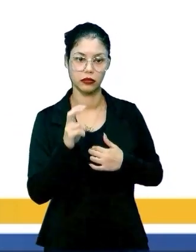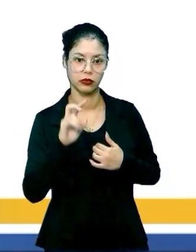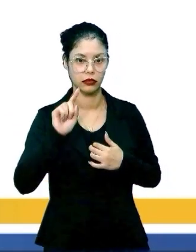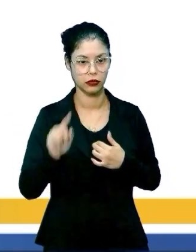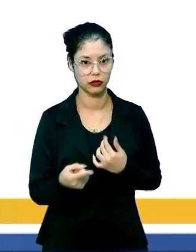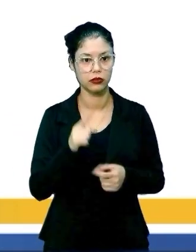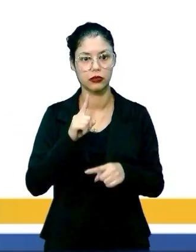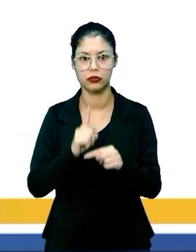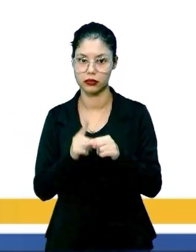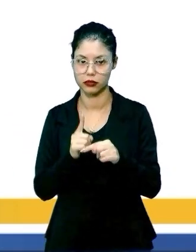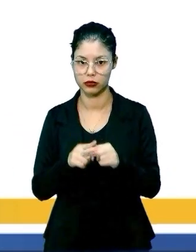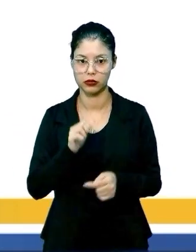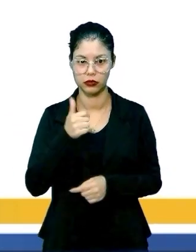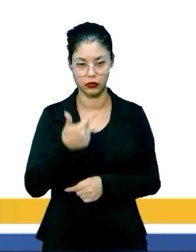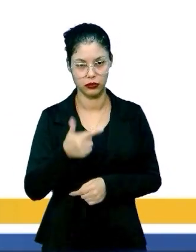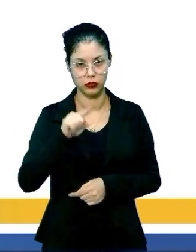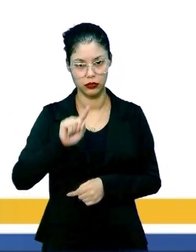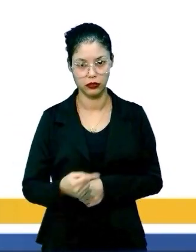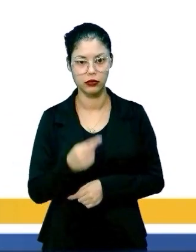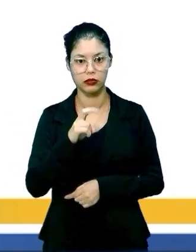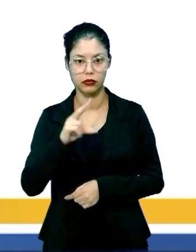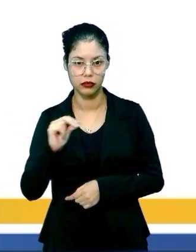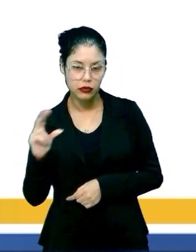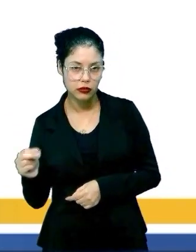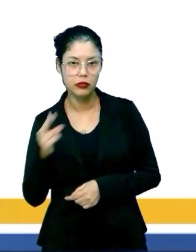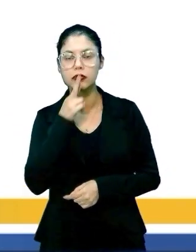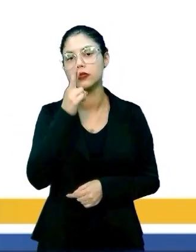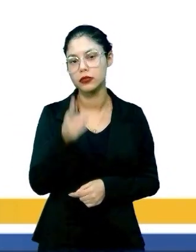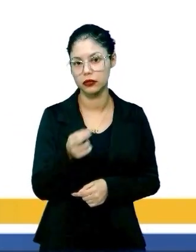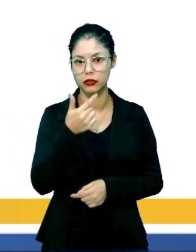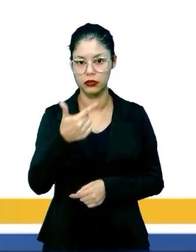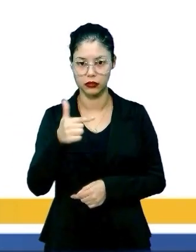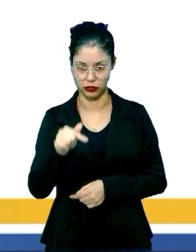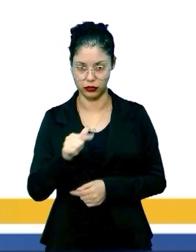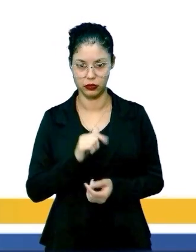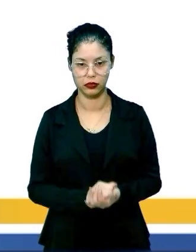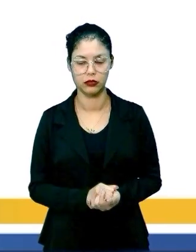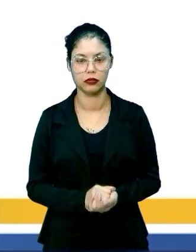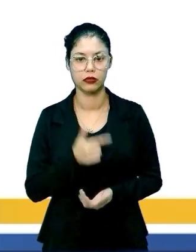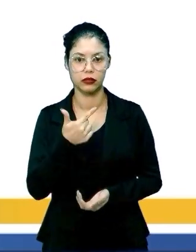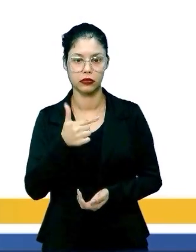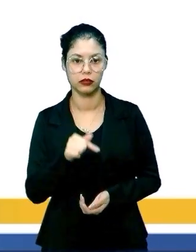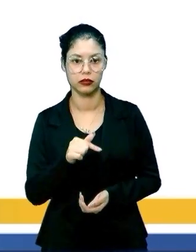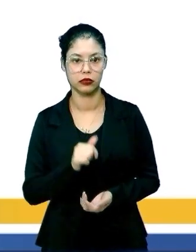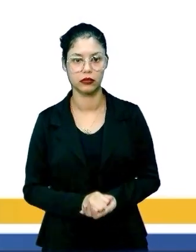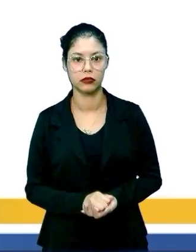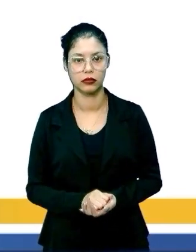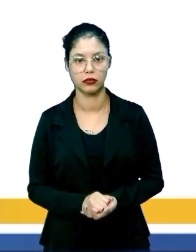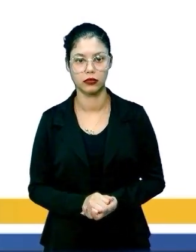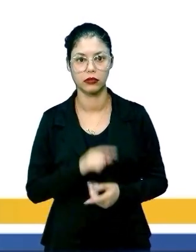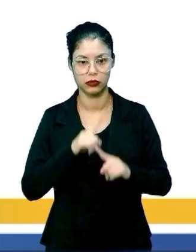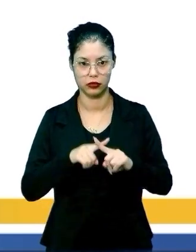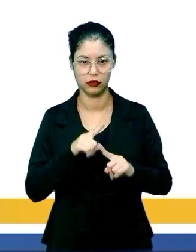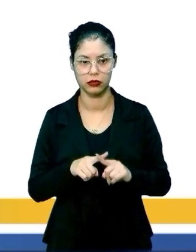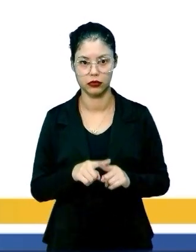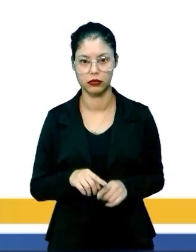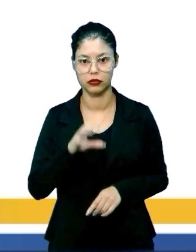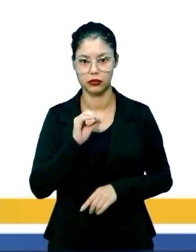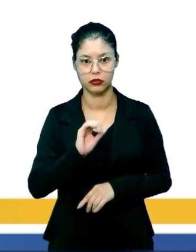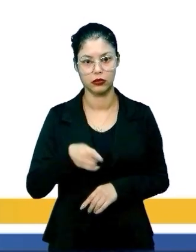mil mais 2.500, que é o resultado da multiplicação de 25 mil